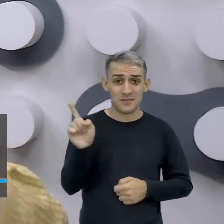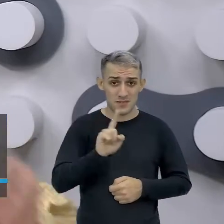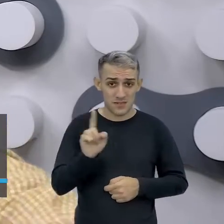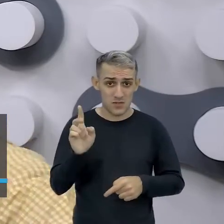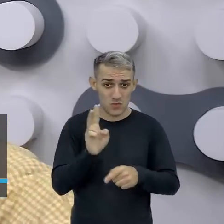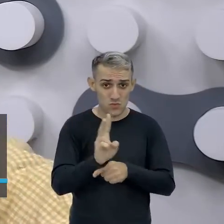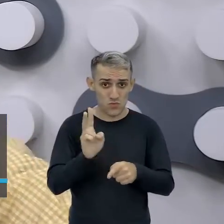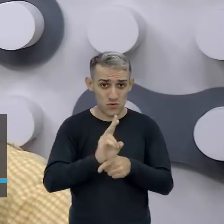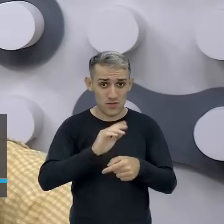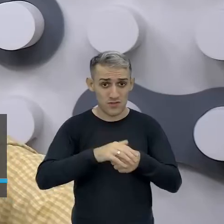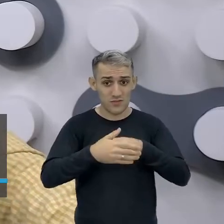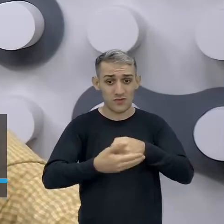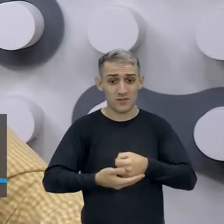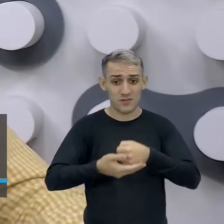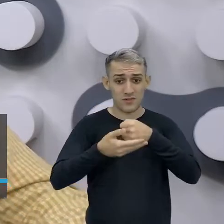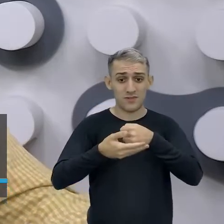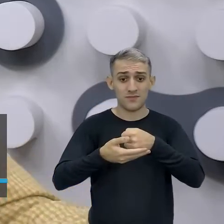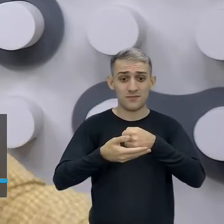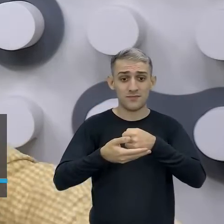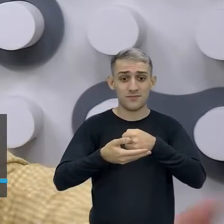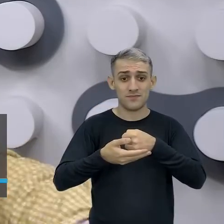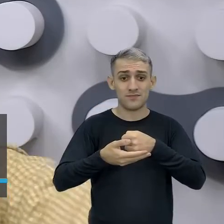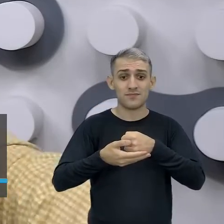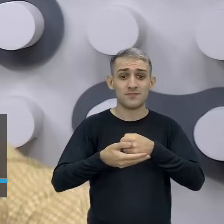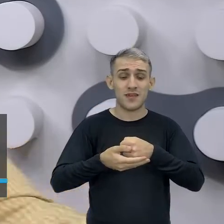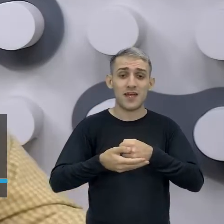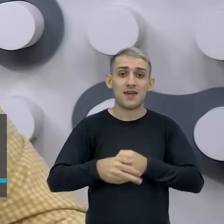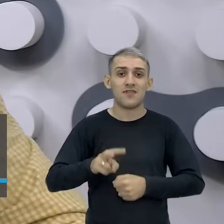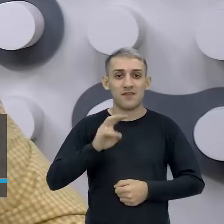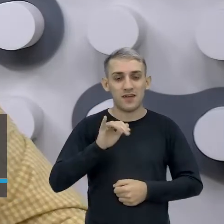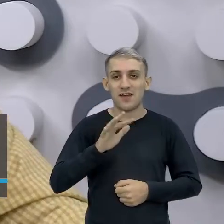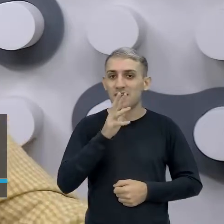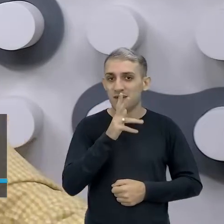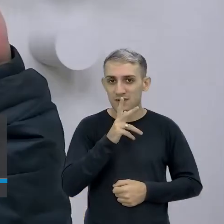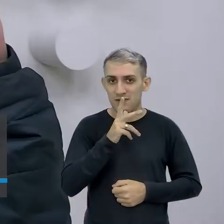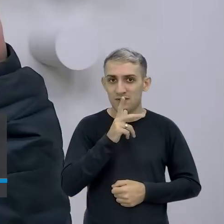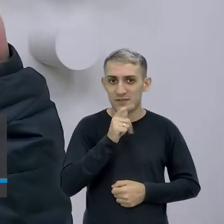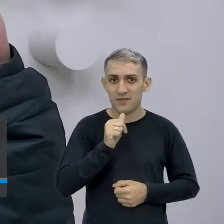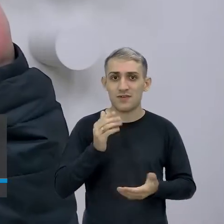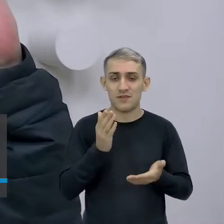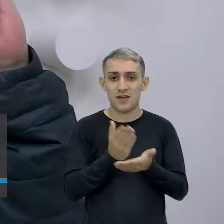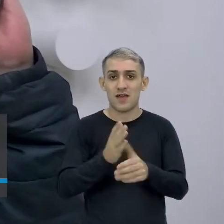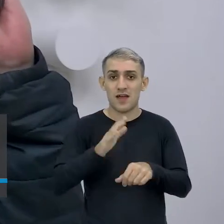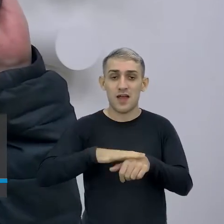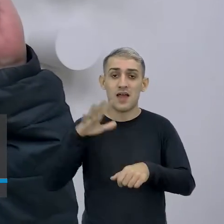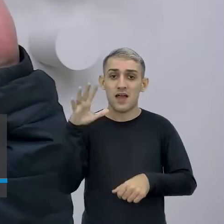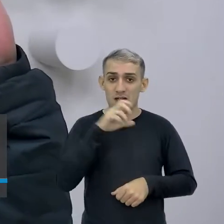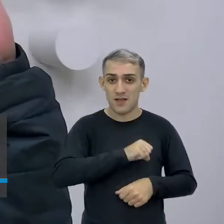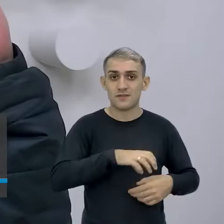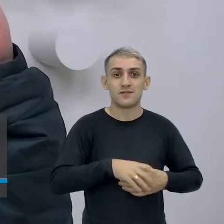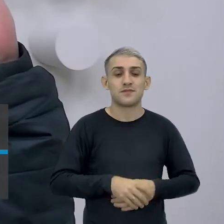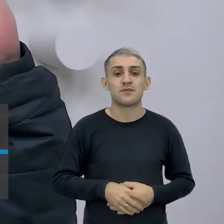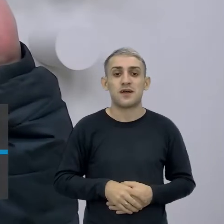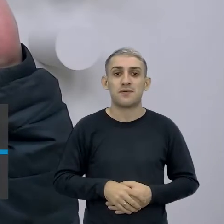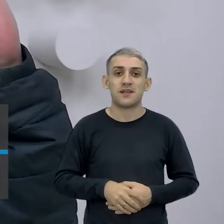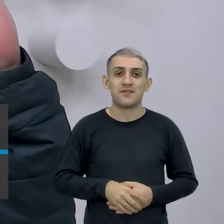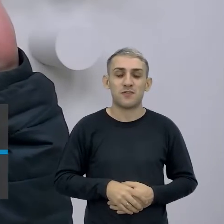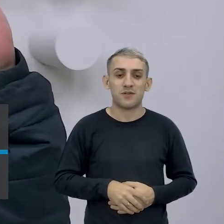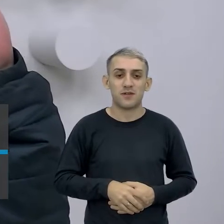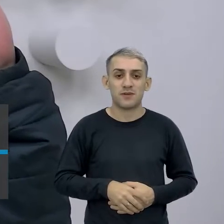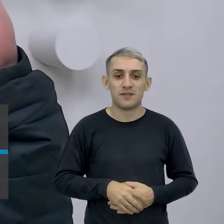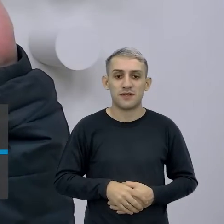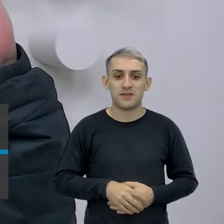da sustentabilidade, eles vão acabar mais rápido ainda. Você vai perder os recursos naturais, né? Você vai ter um solo